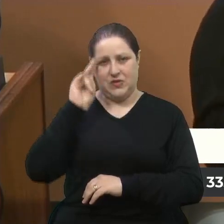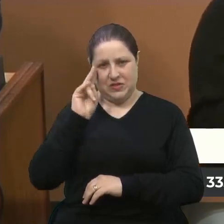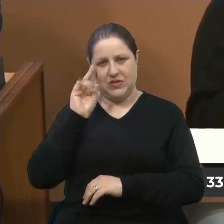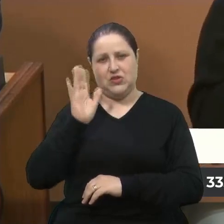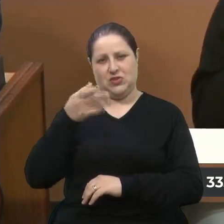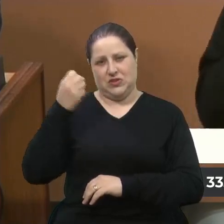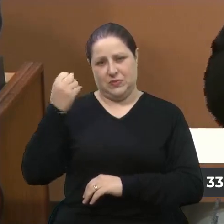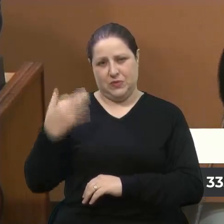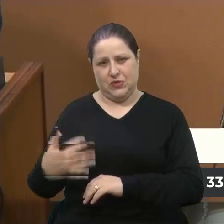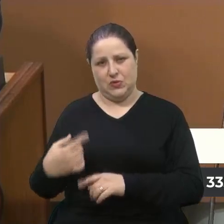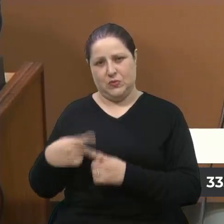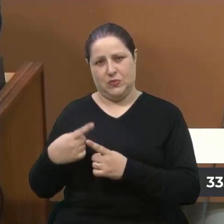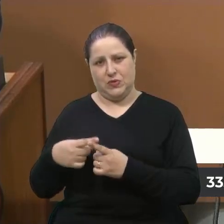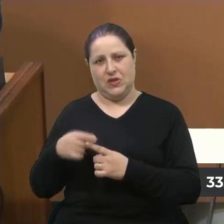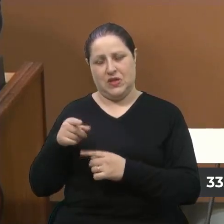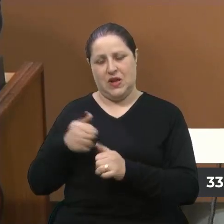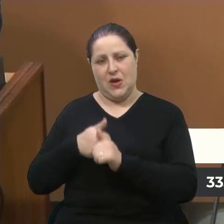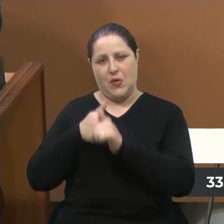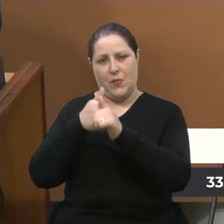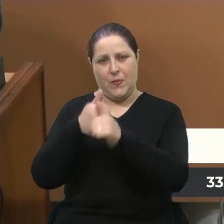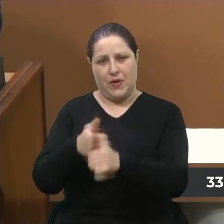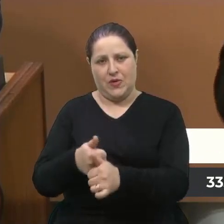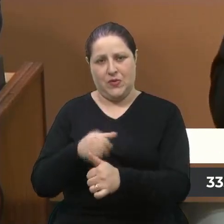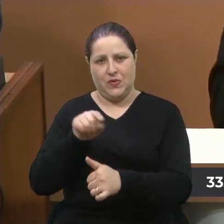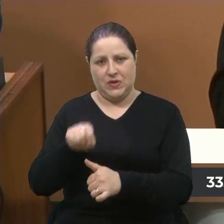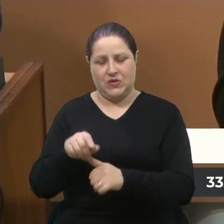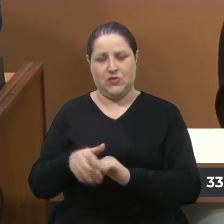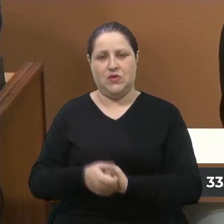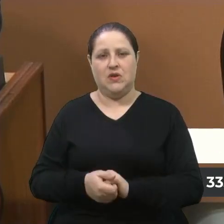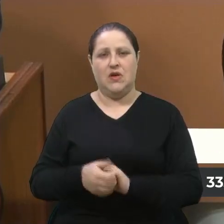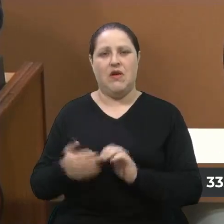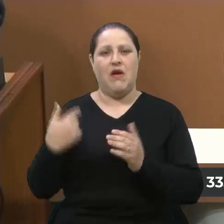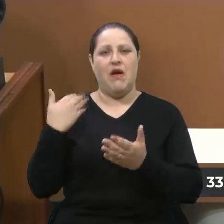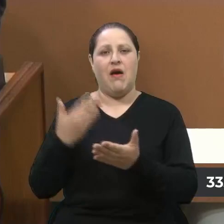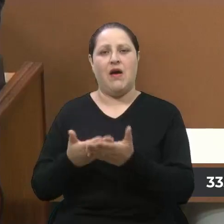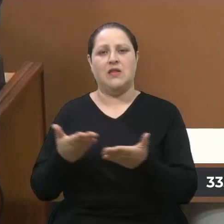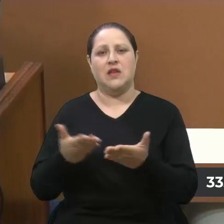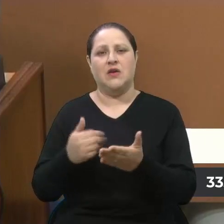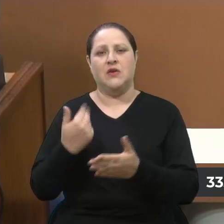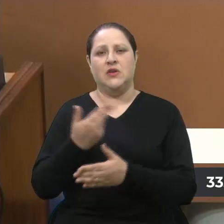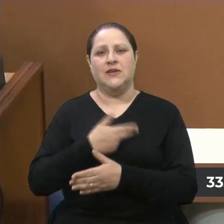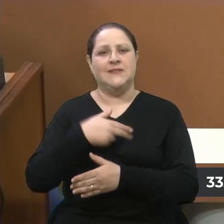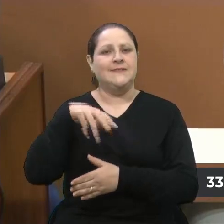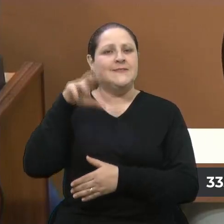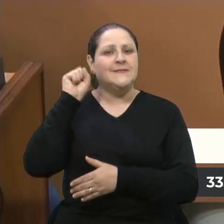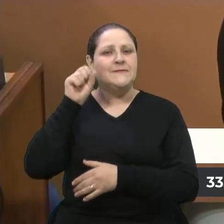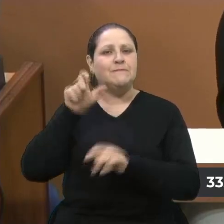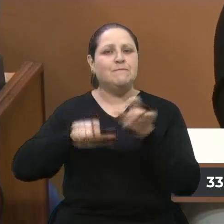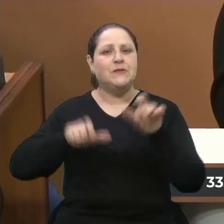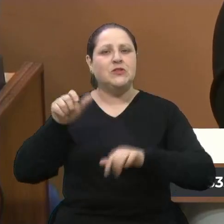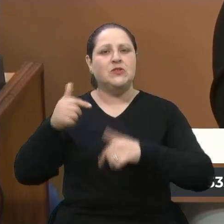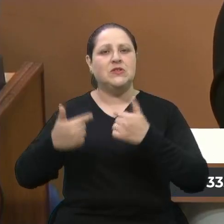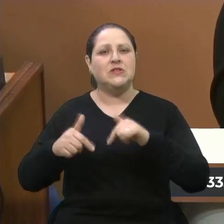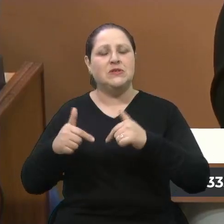inclusive, acompanhou isso, né? Mas até hoje a gente ouve o pessoal do interior